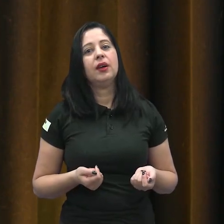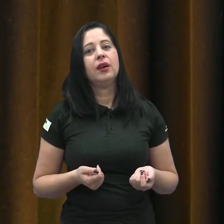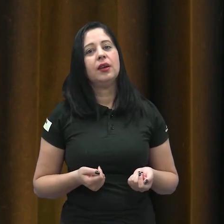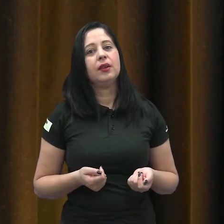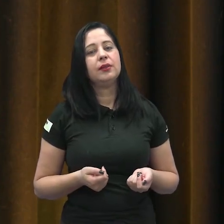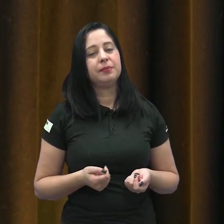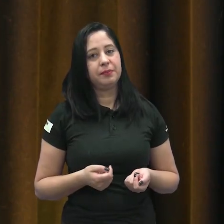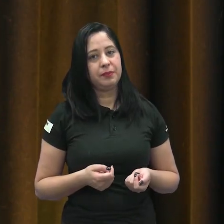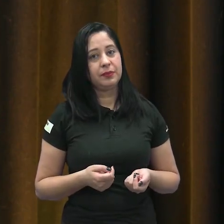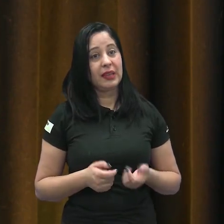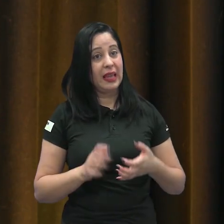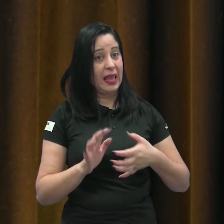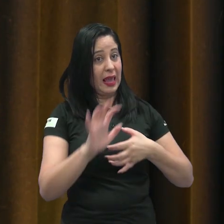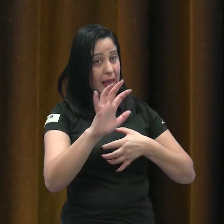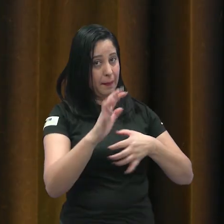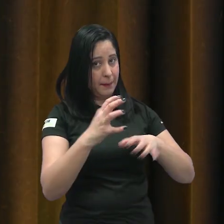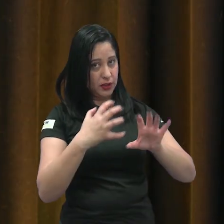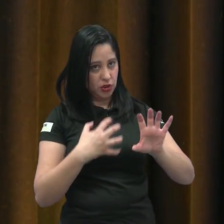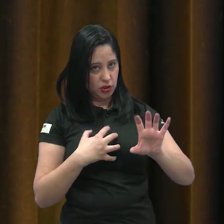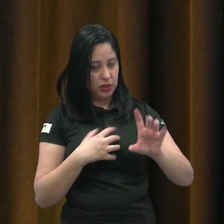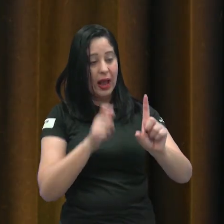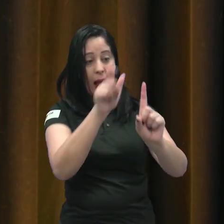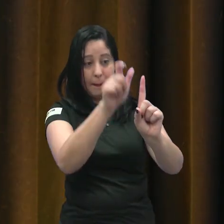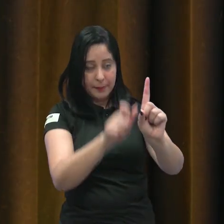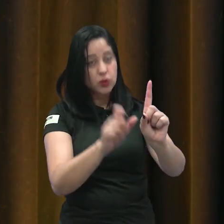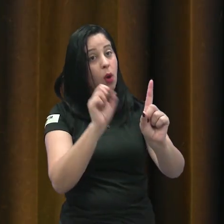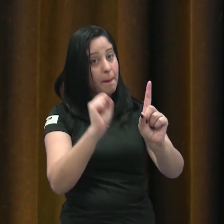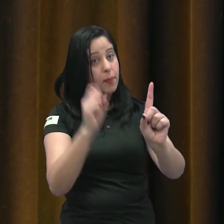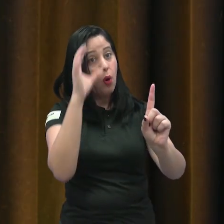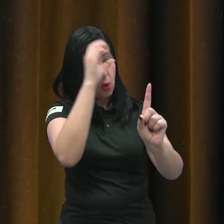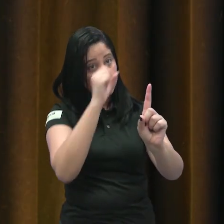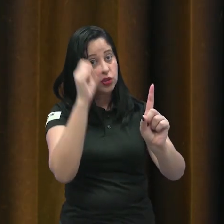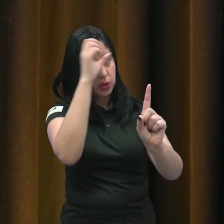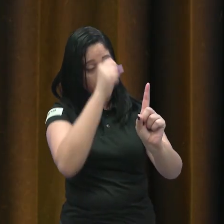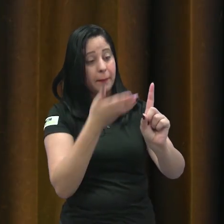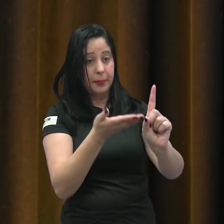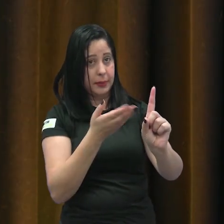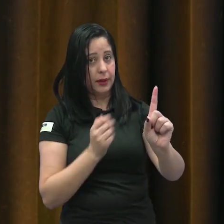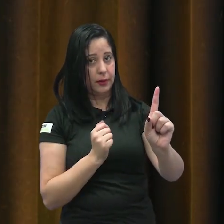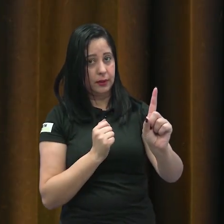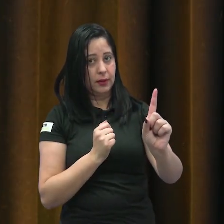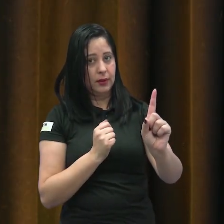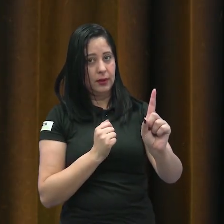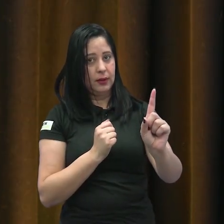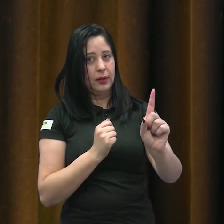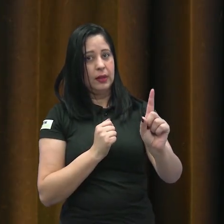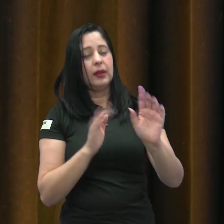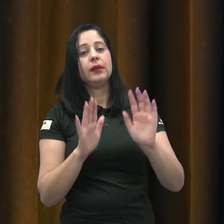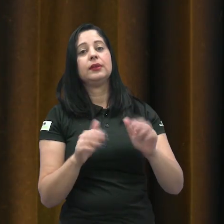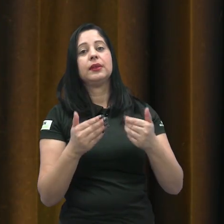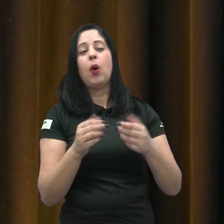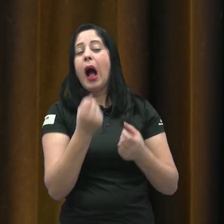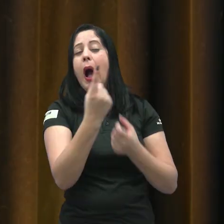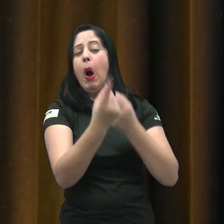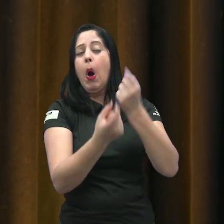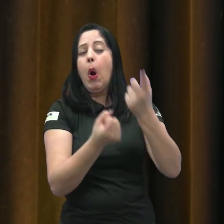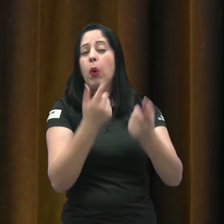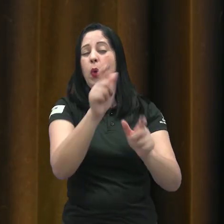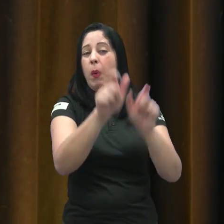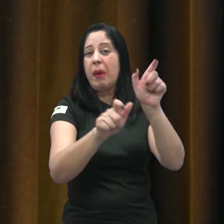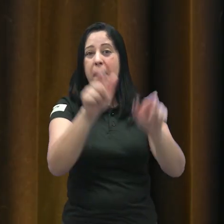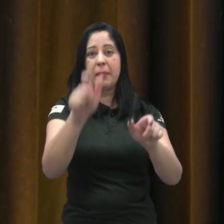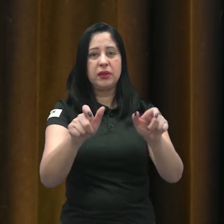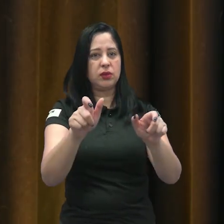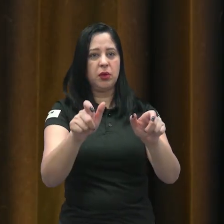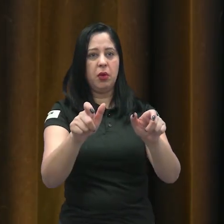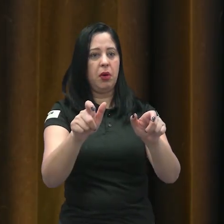a empatia, ela pode ser aprendida, ela pode ser desenvolvida. E você pode ver que tem pessoas que não têm isso na vida